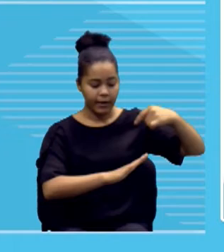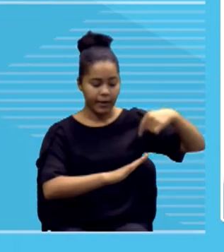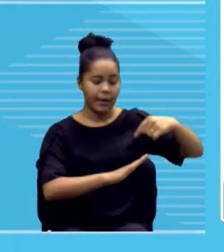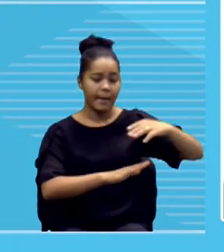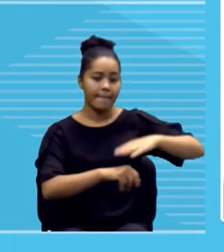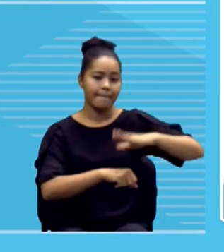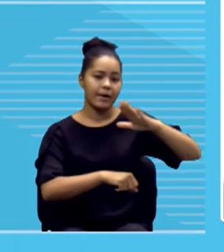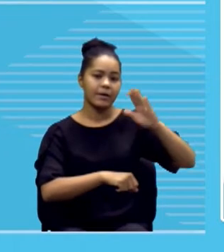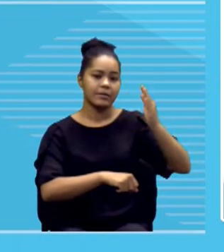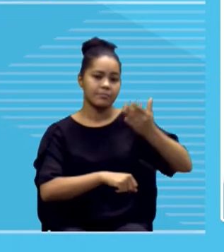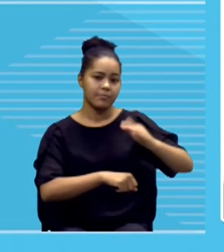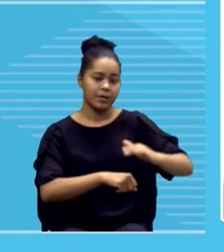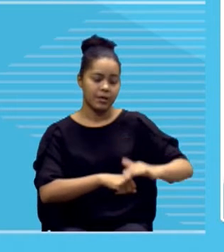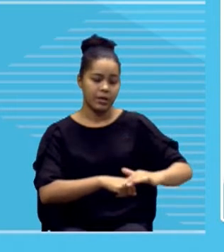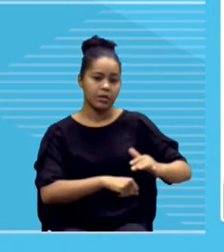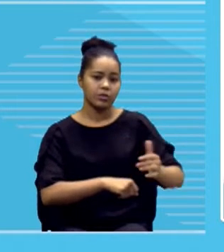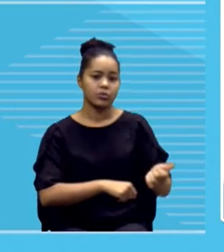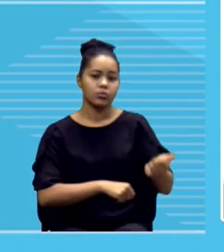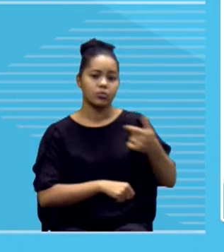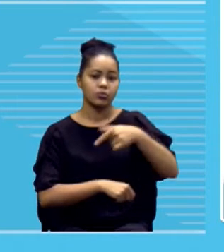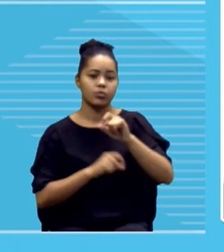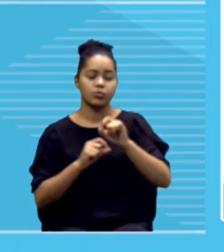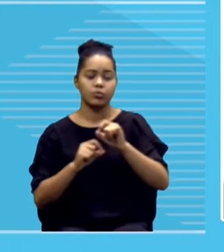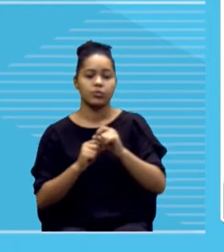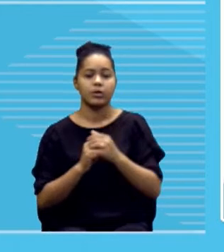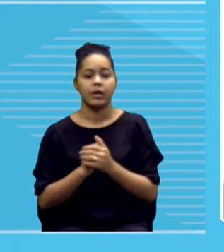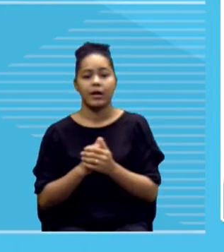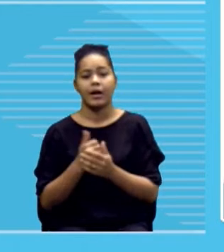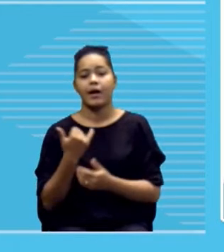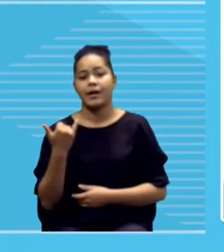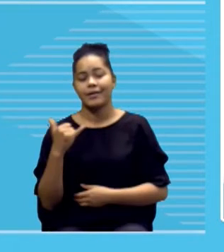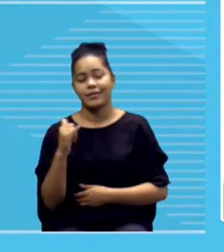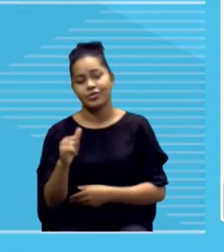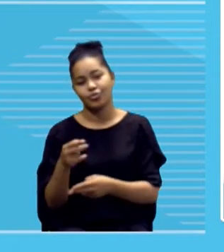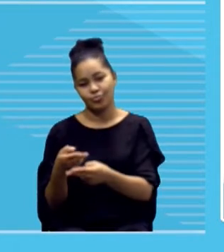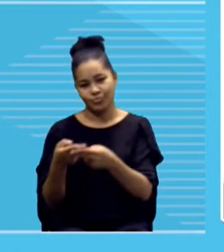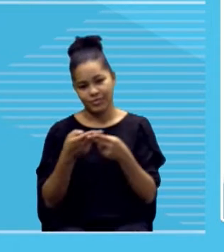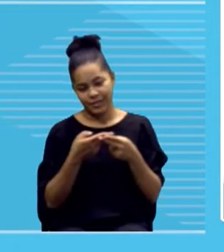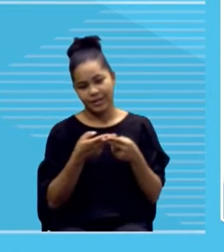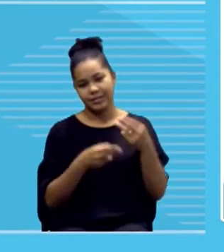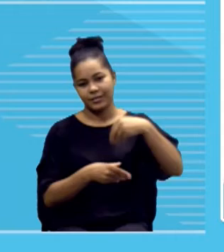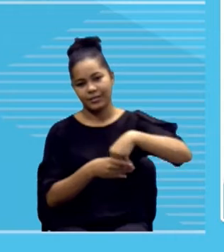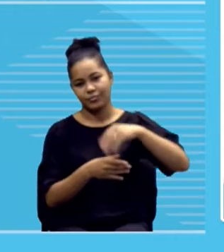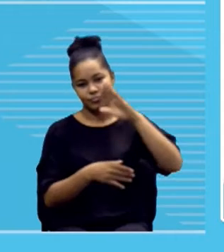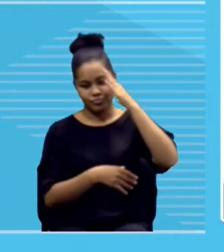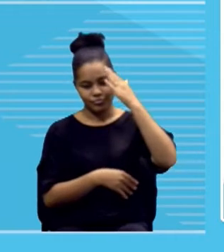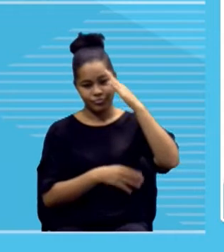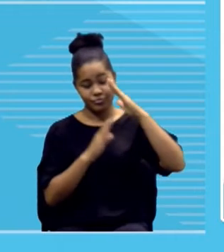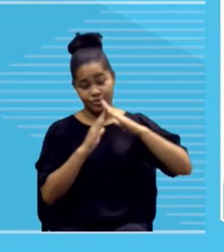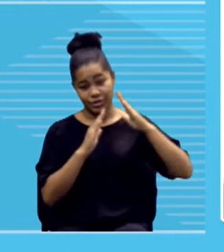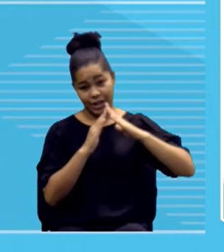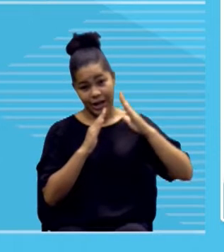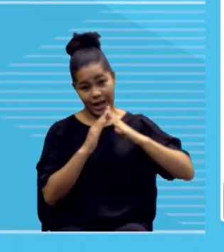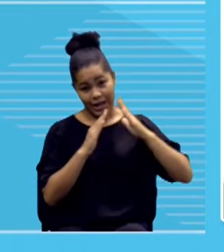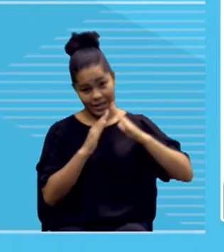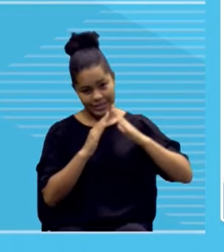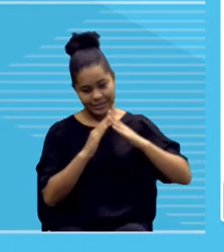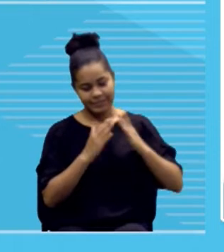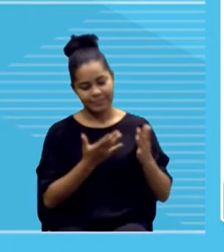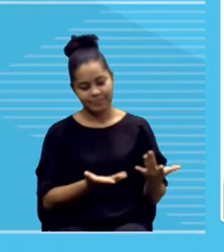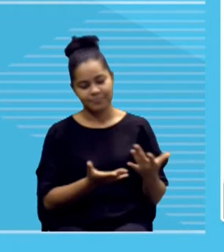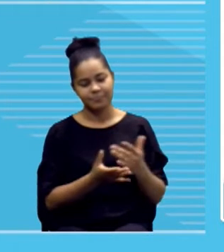mais baratas do que a quantidade de energia que é consumida na sua casa tradicionalmente. Então é uma coisa que sempre está se popularizando